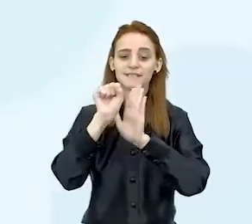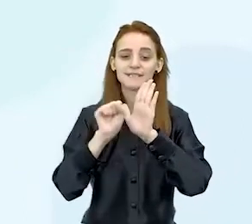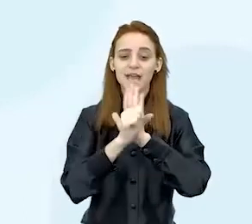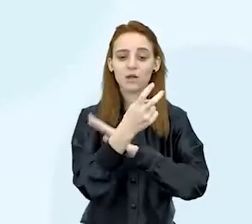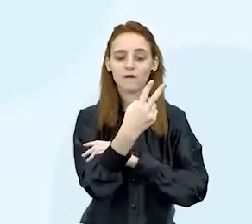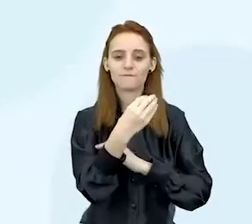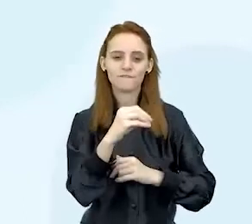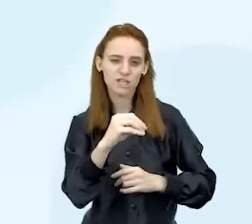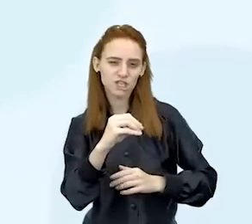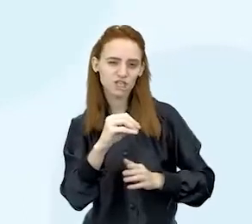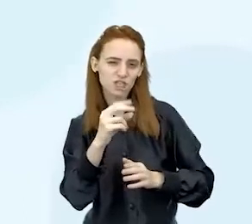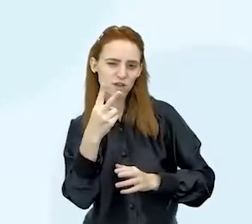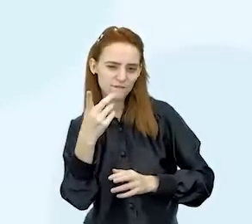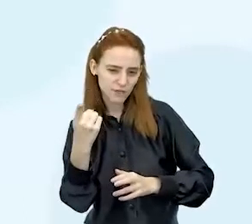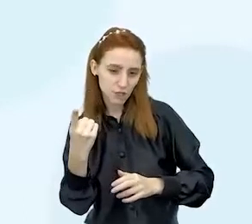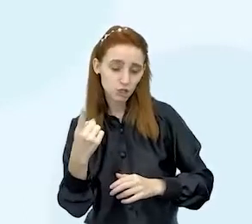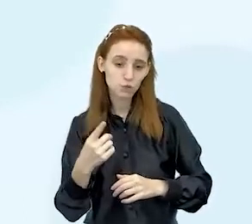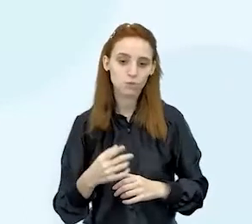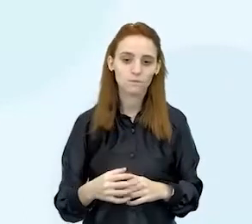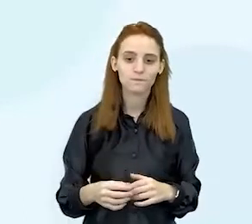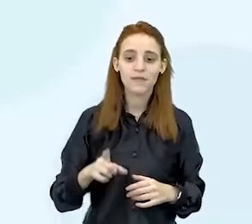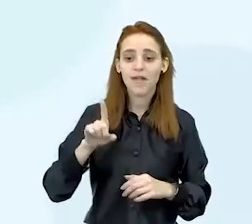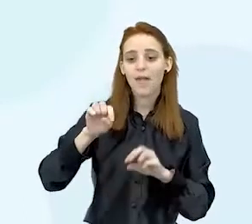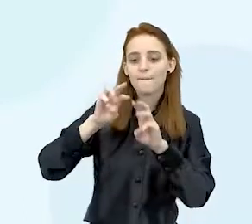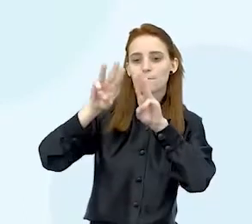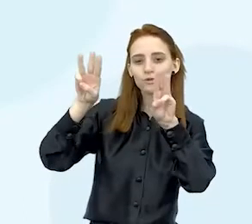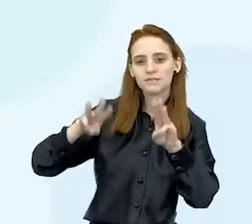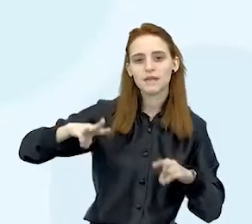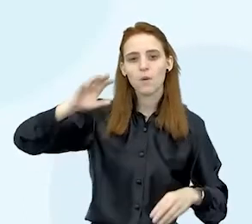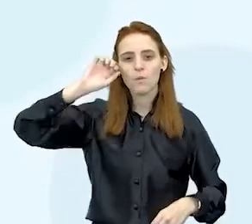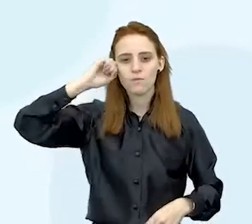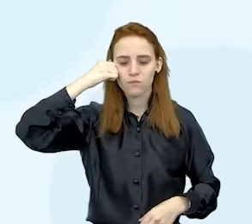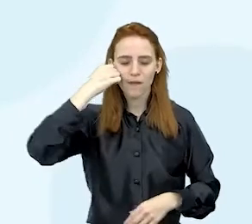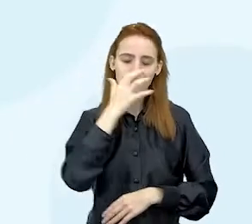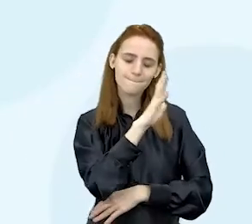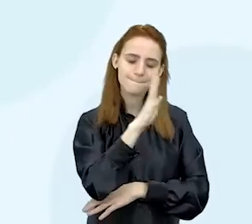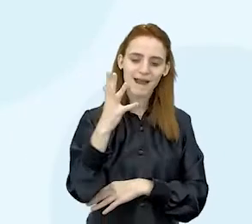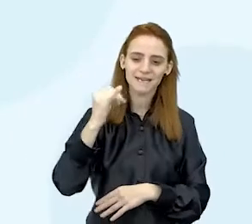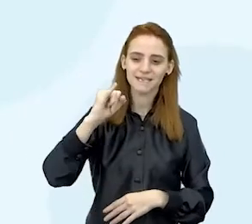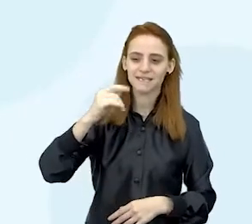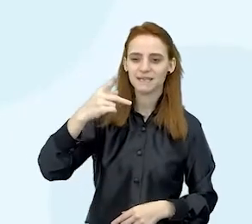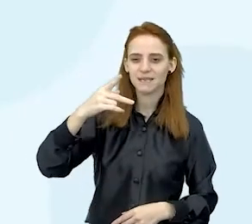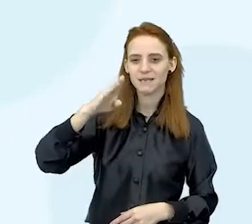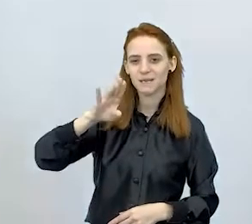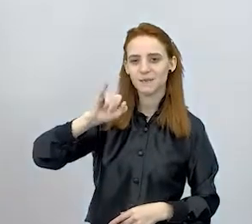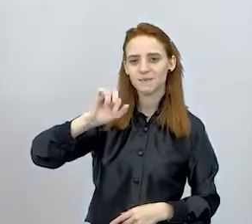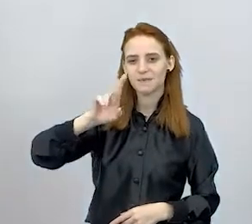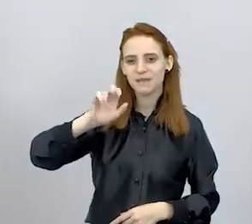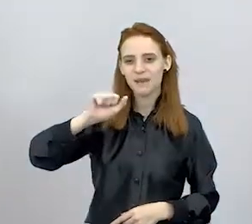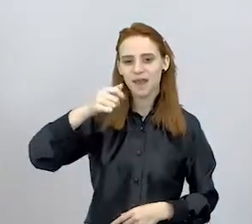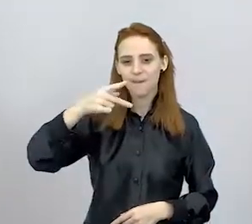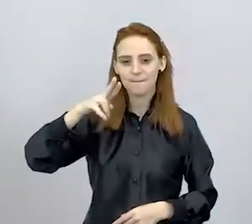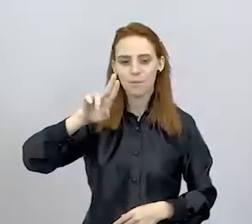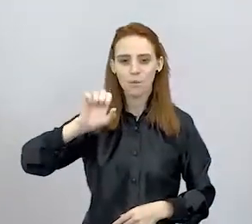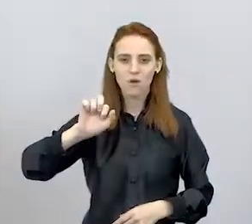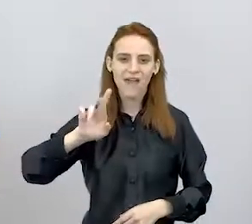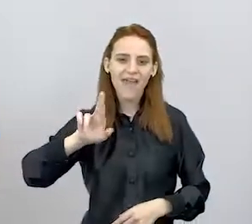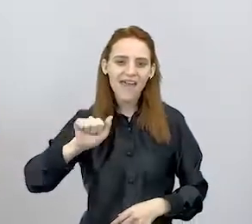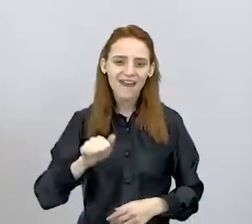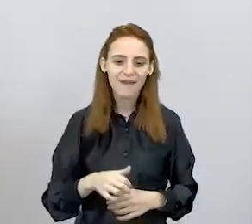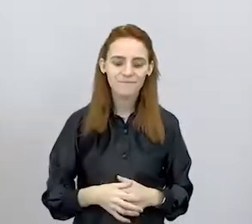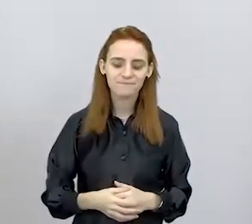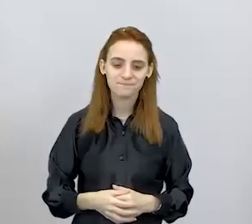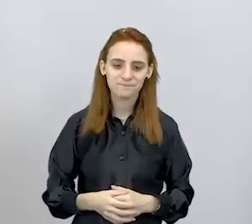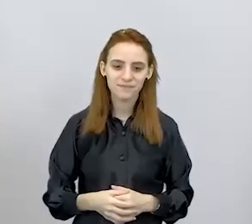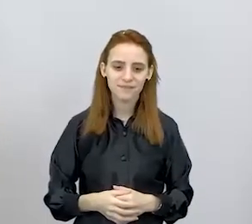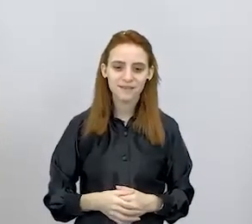de Daniel Melin na parte externa do Museu Afro-Brasil, no Parque do Ibirapuera, em São Paulo. Grafite. Então, temos